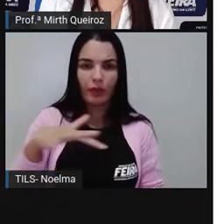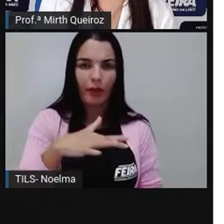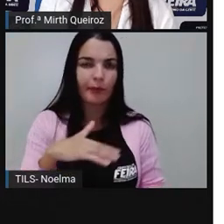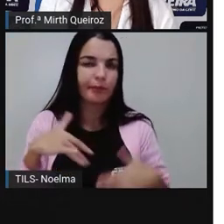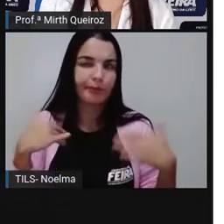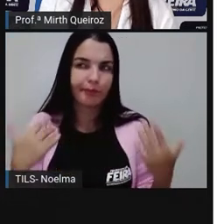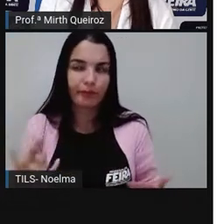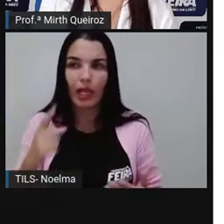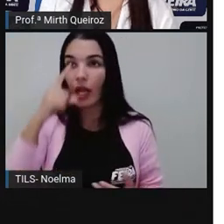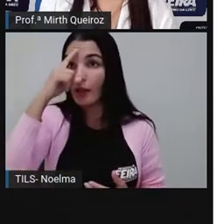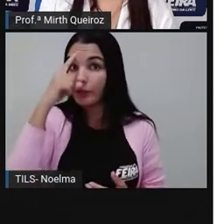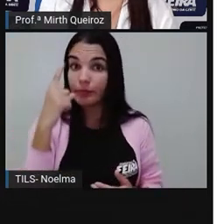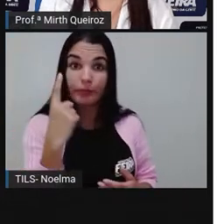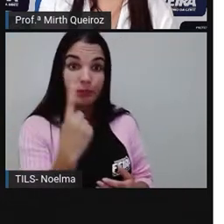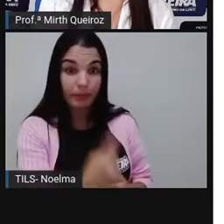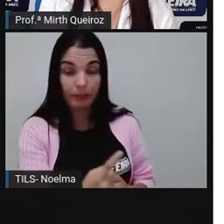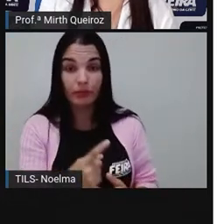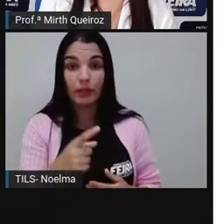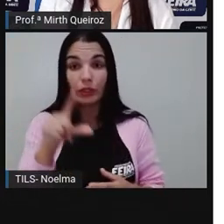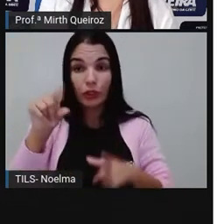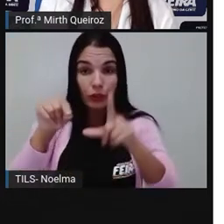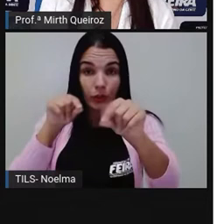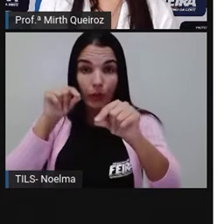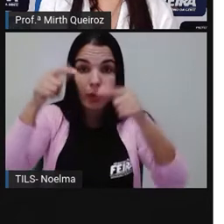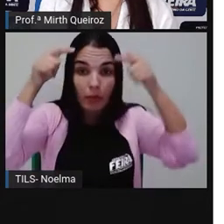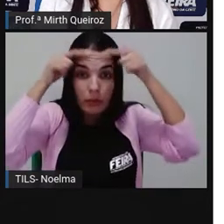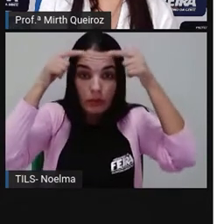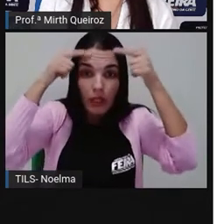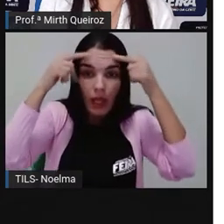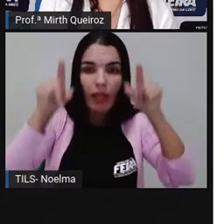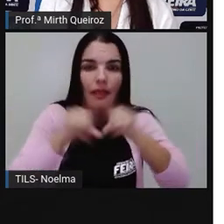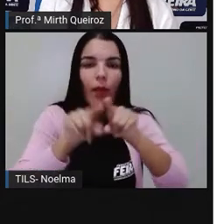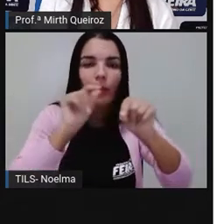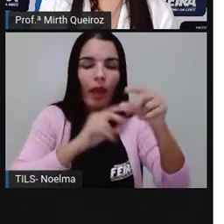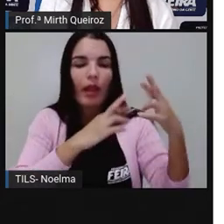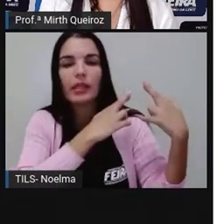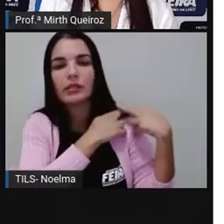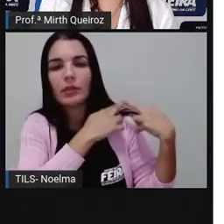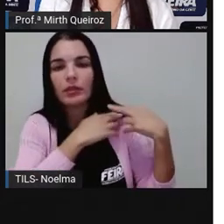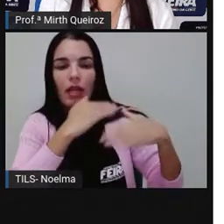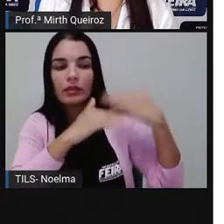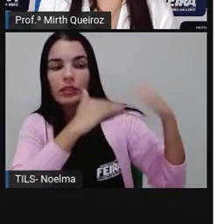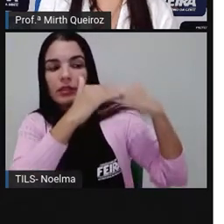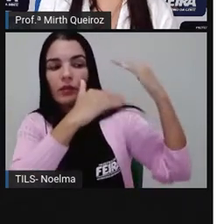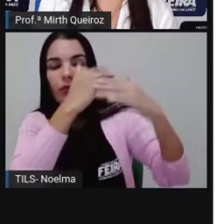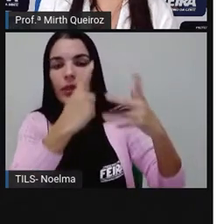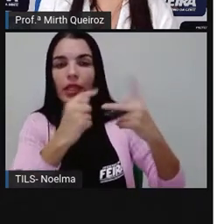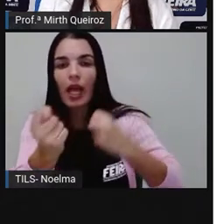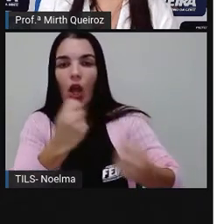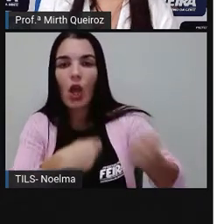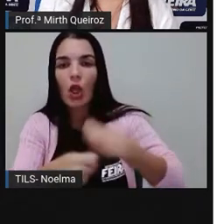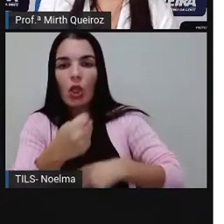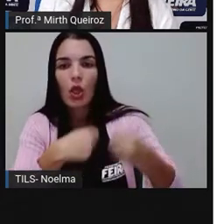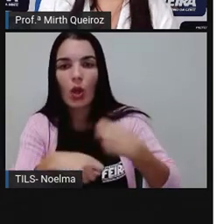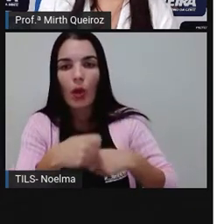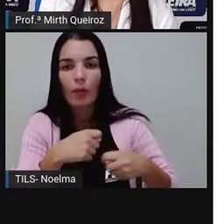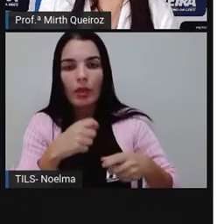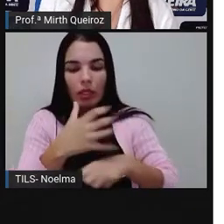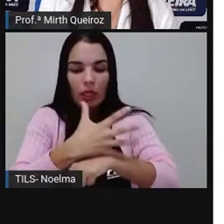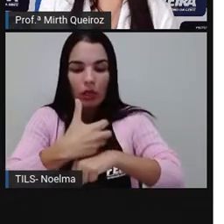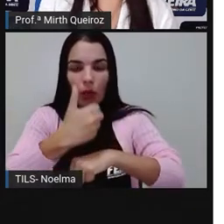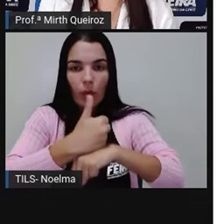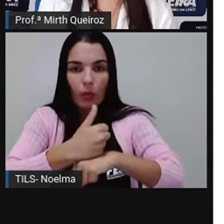rei, seria o responsável pelo desenvolvimento econômico da colônia, que vai desde a criação dos